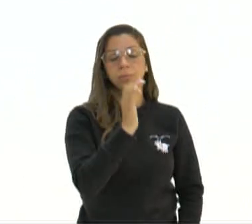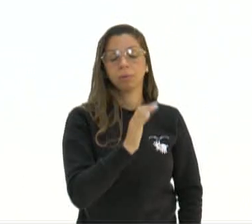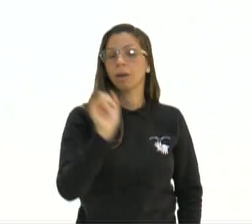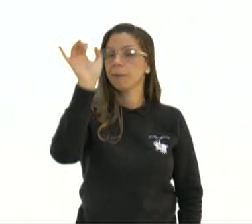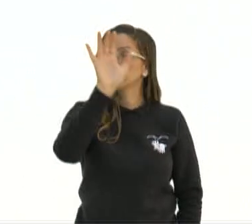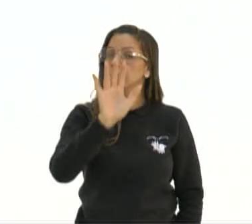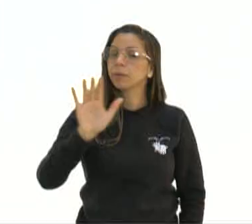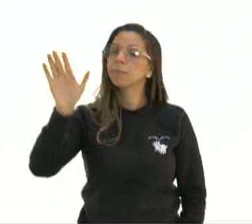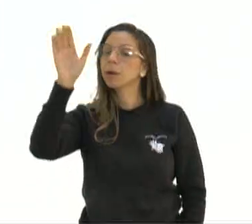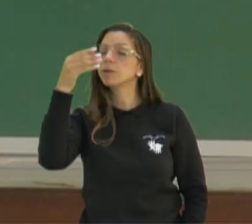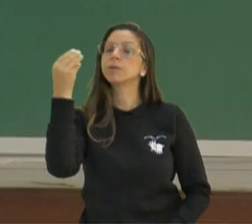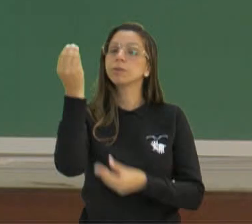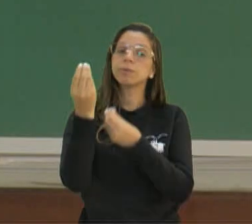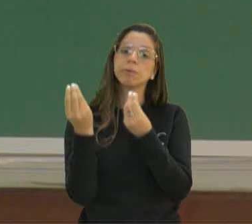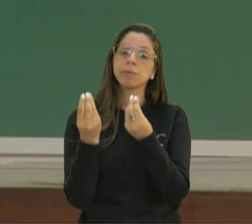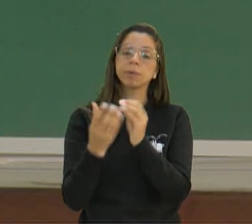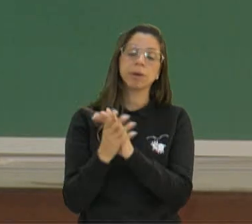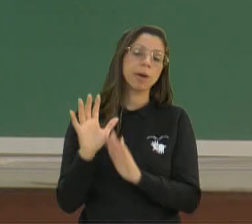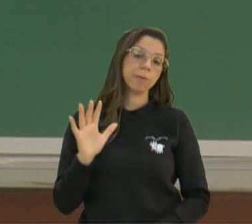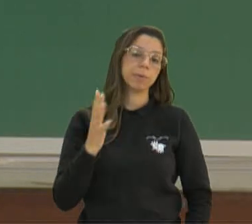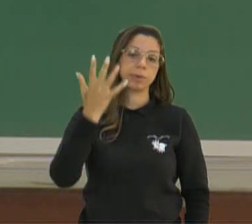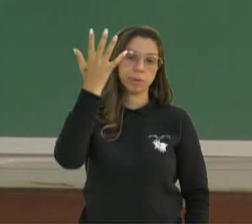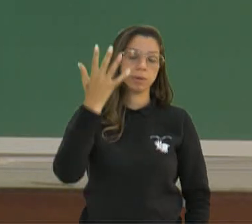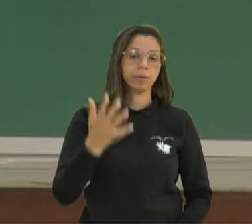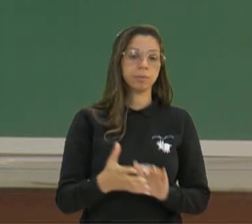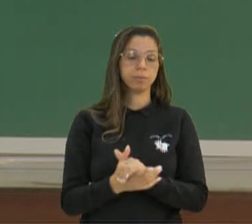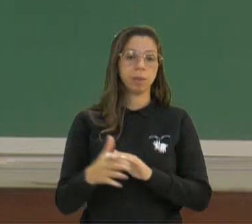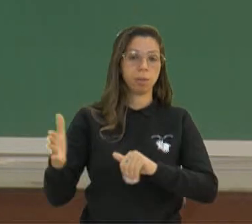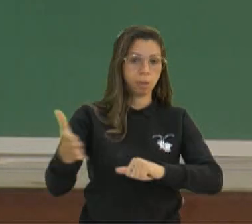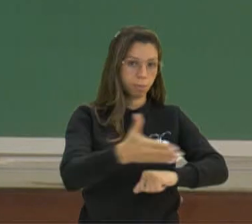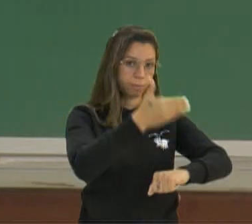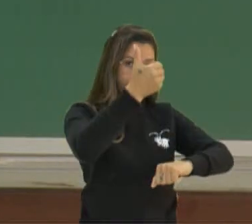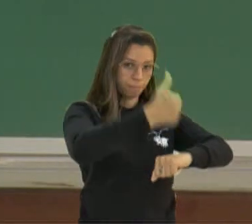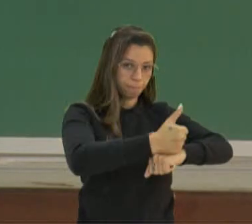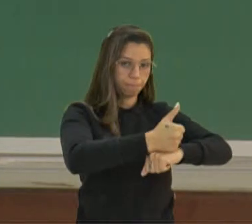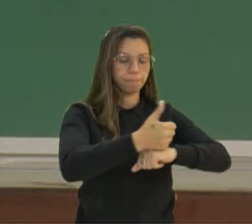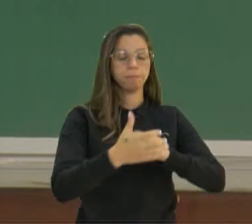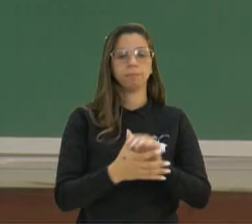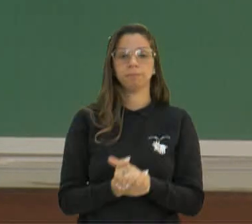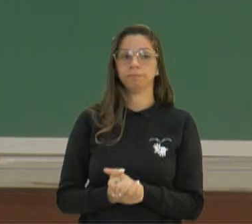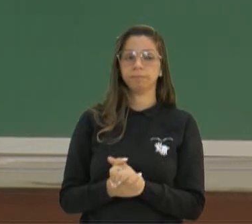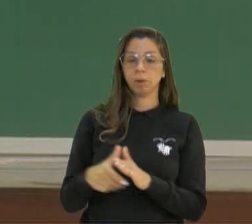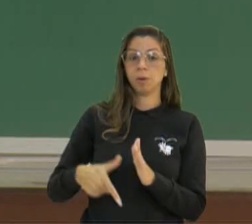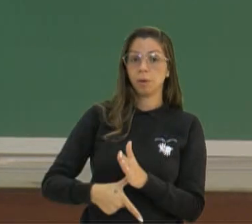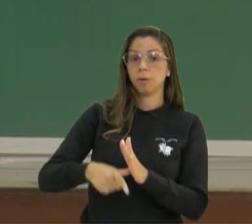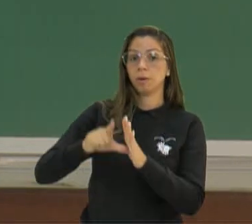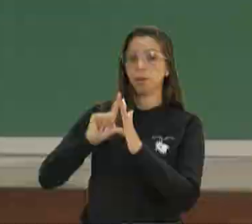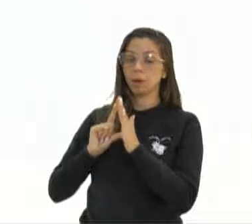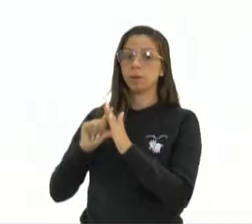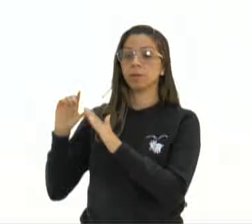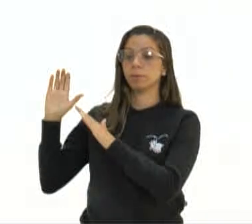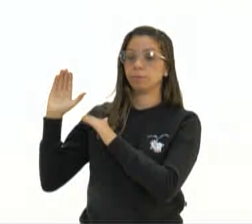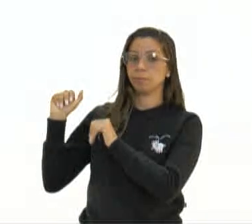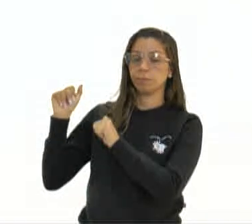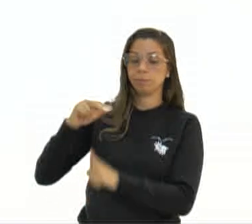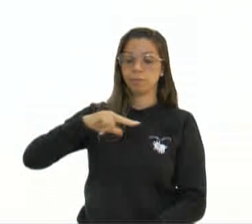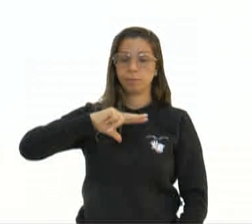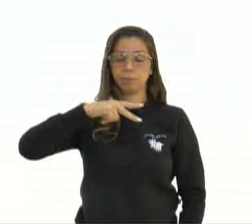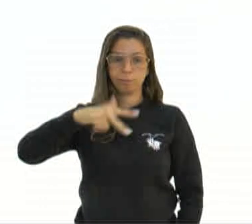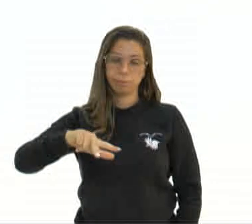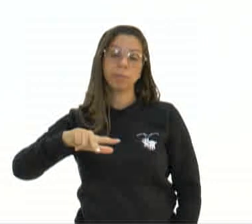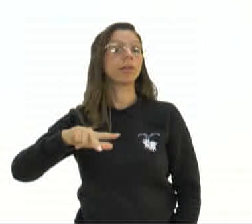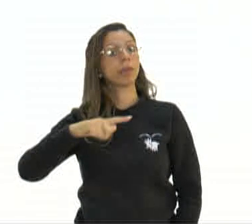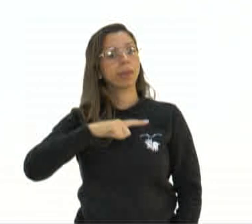chegada desses colonizadores. Antes da chegada dos espanhóis e portugueses, lógico que existiam